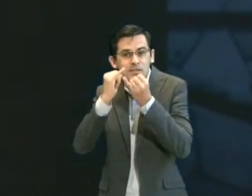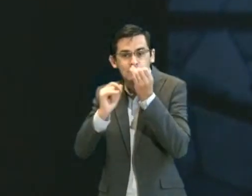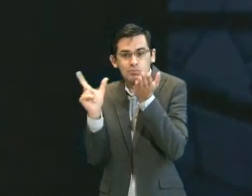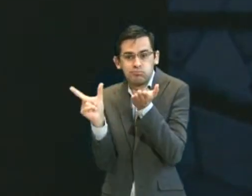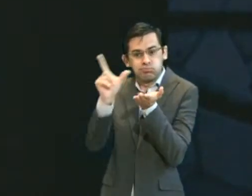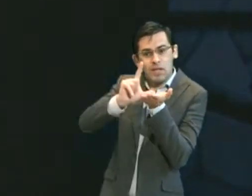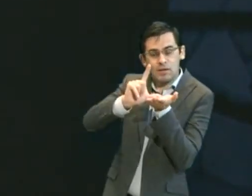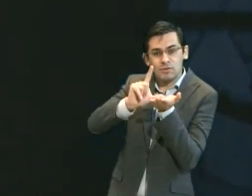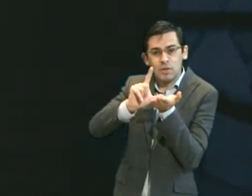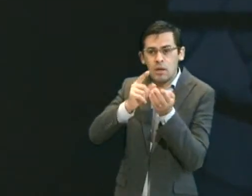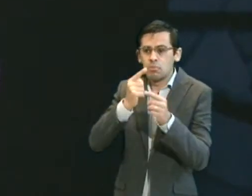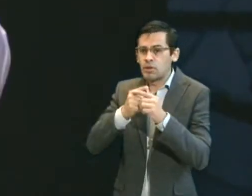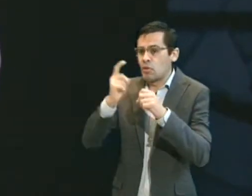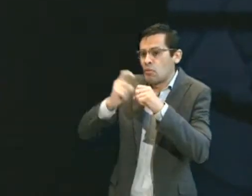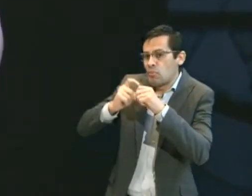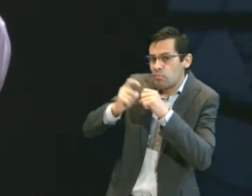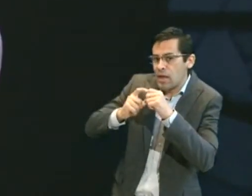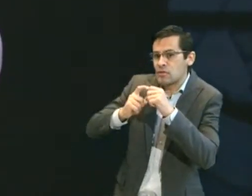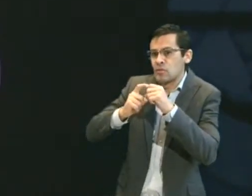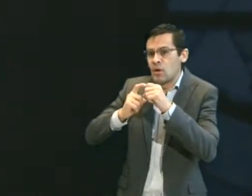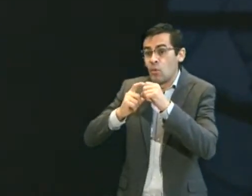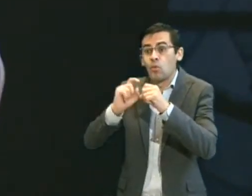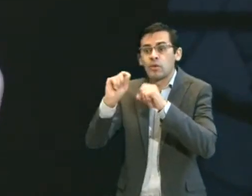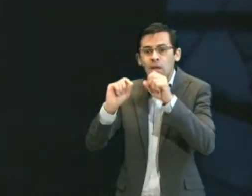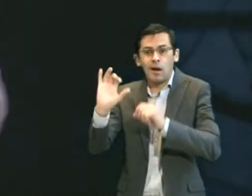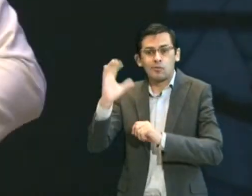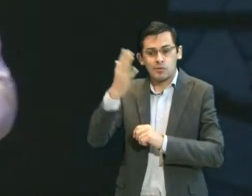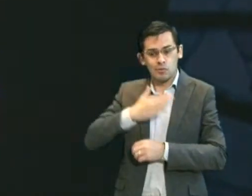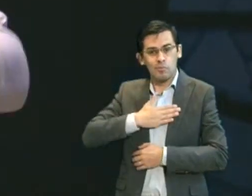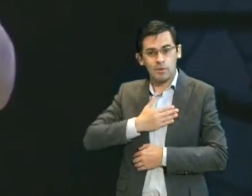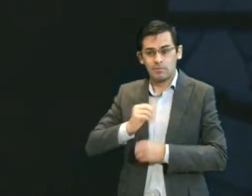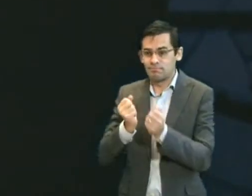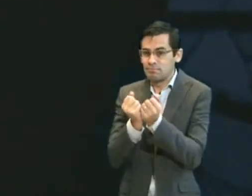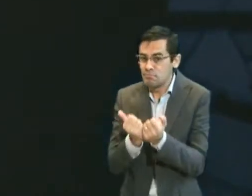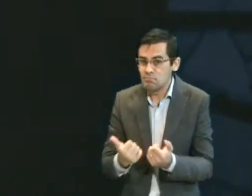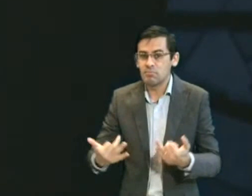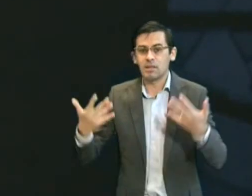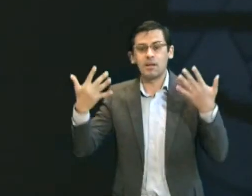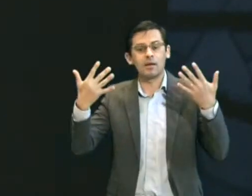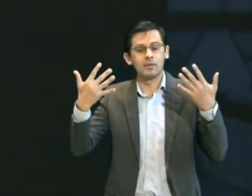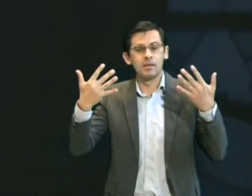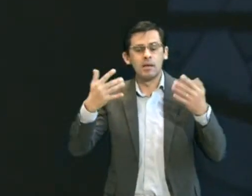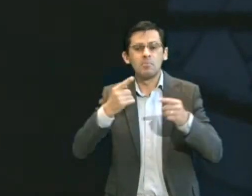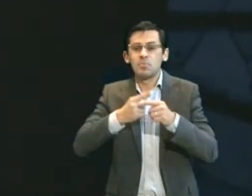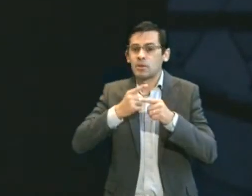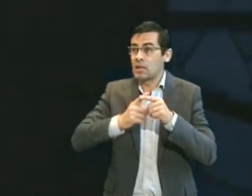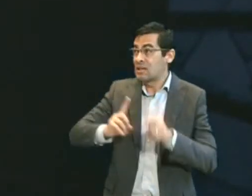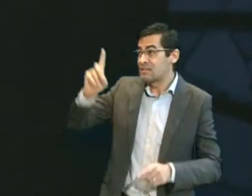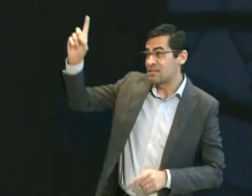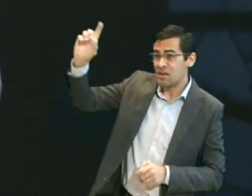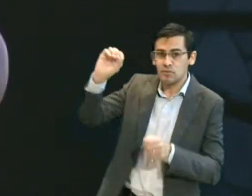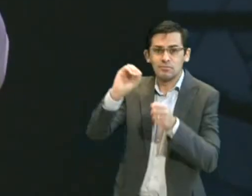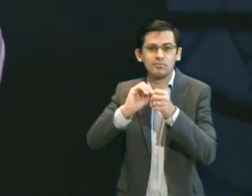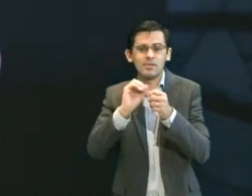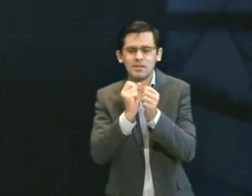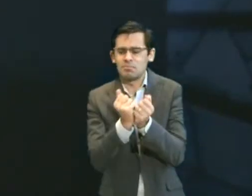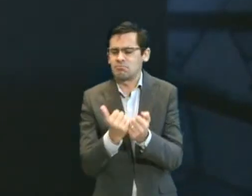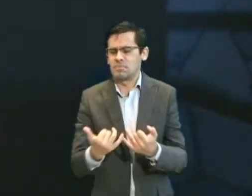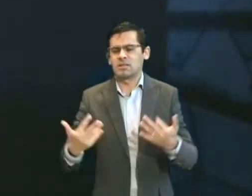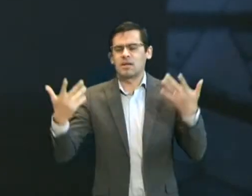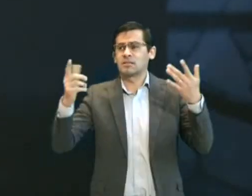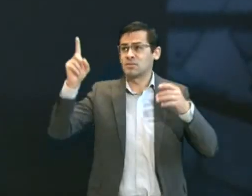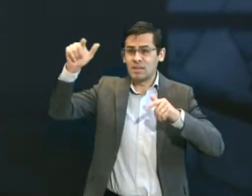renovou. O médico disse que o que aconteceu comigo é um milagre. Deus está operando, Ele